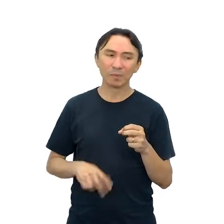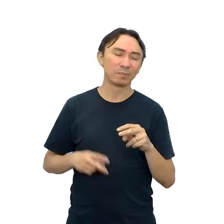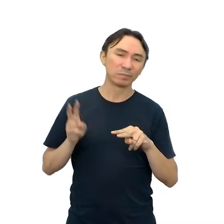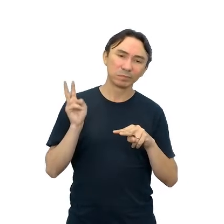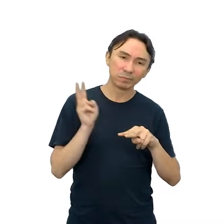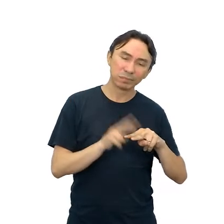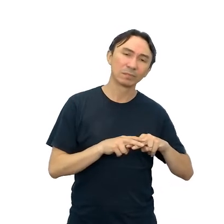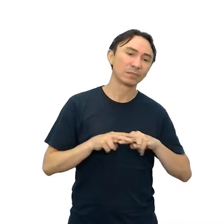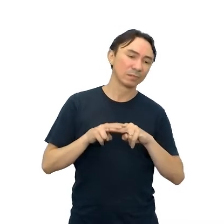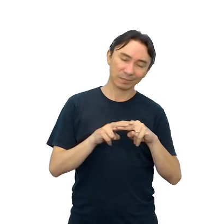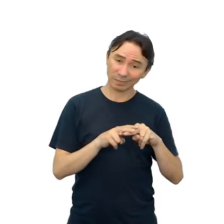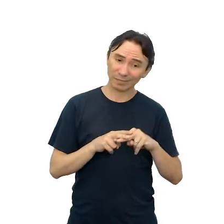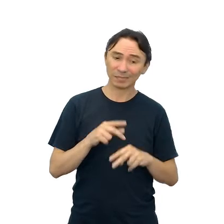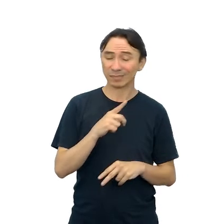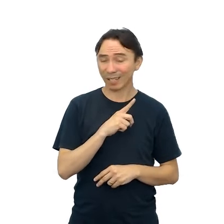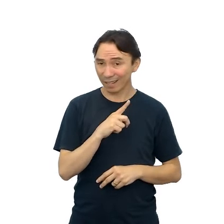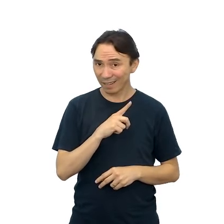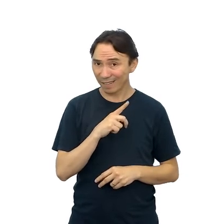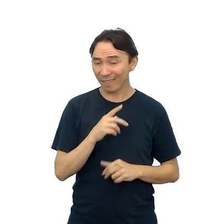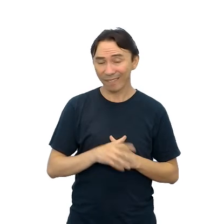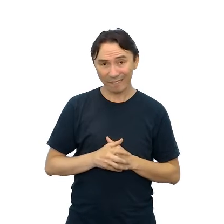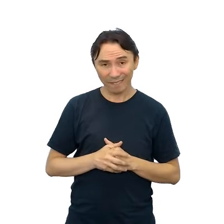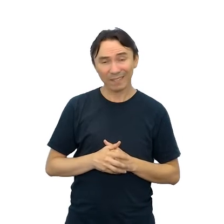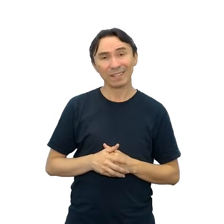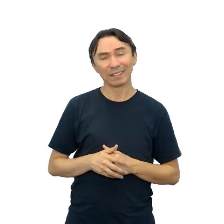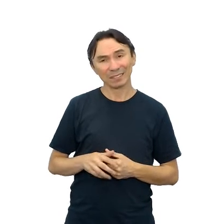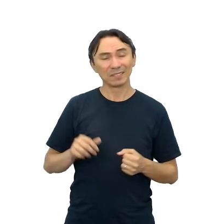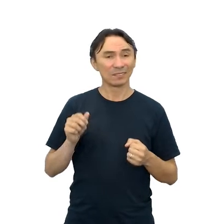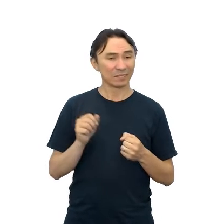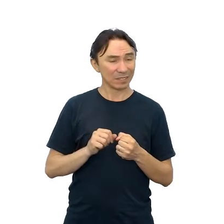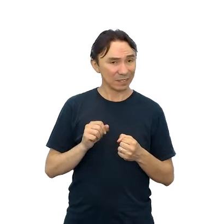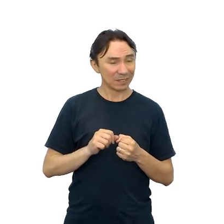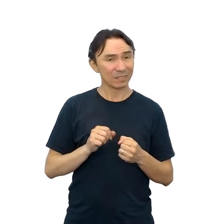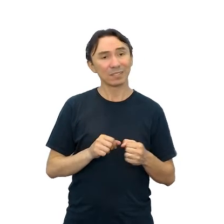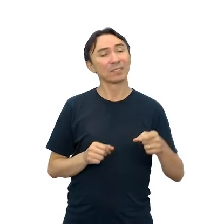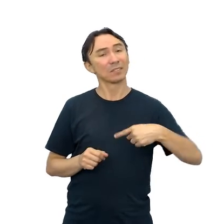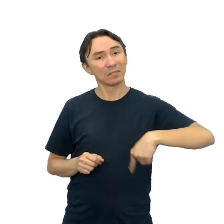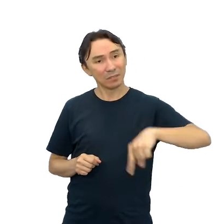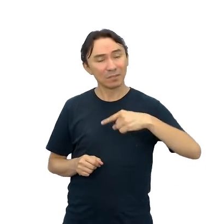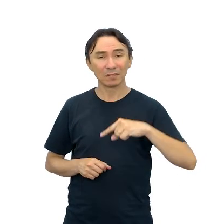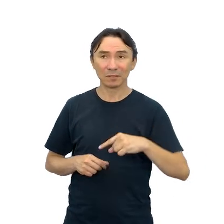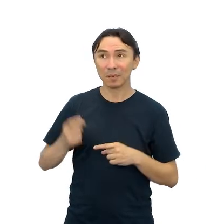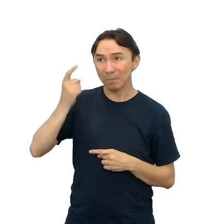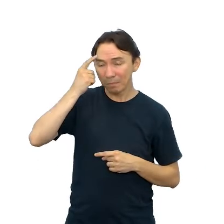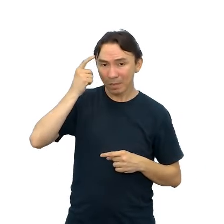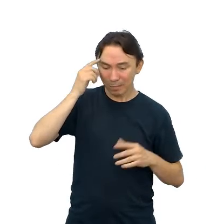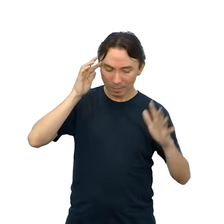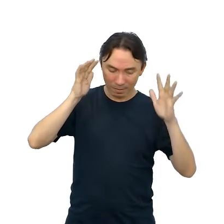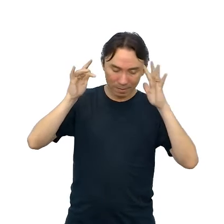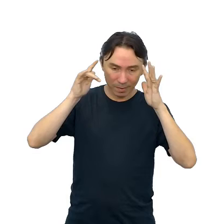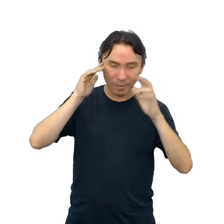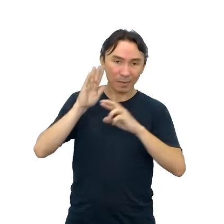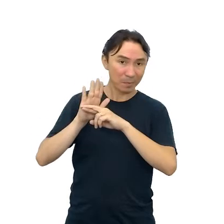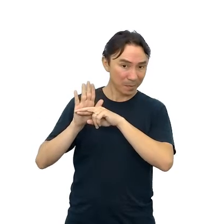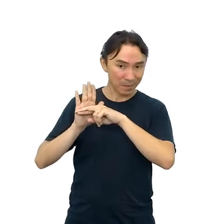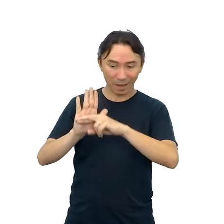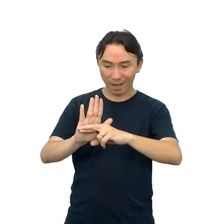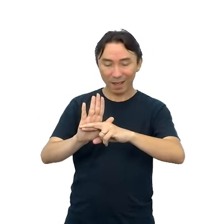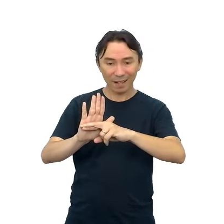para o plano de ação e, consequentemente, para a representação do nosso pensamento, mas a